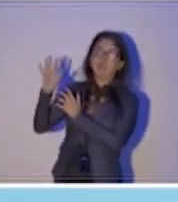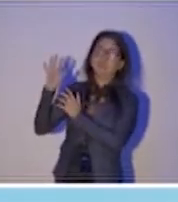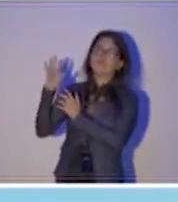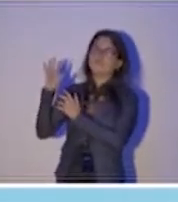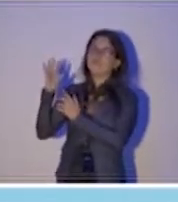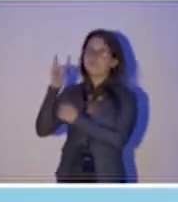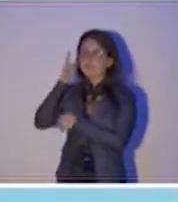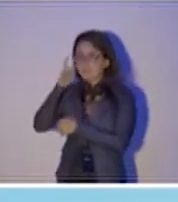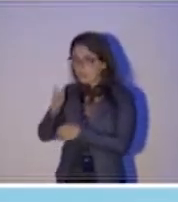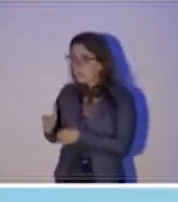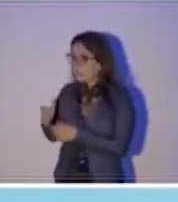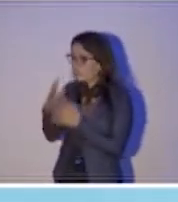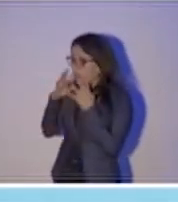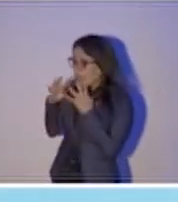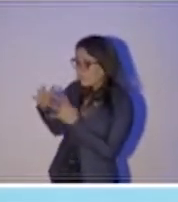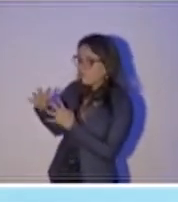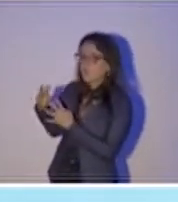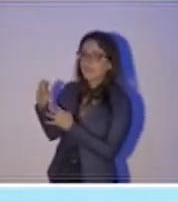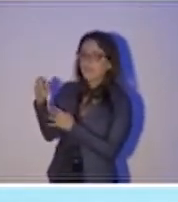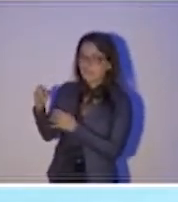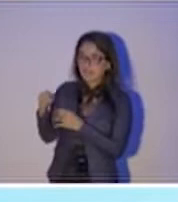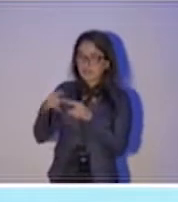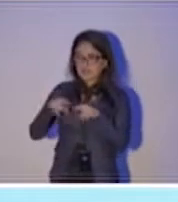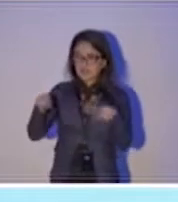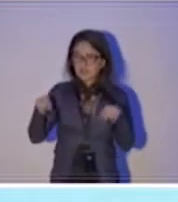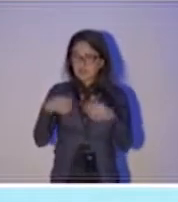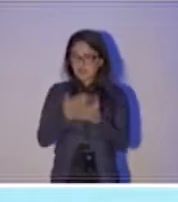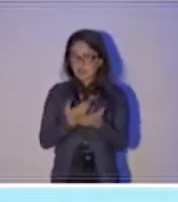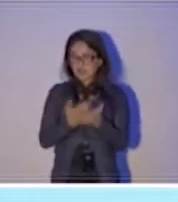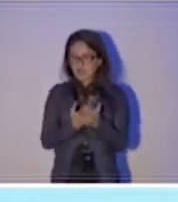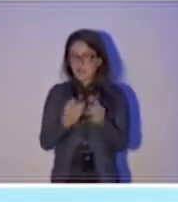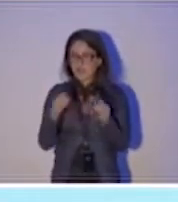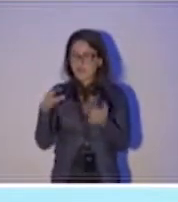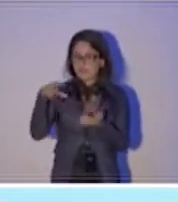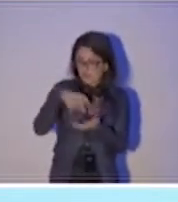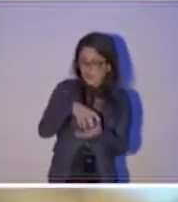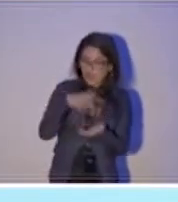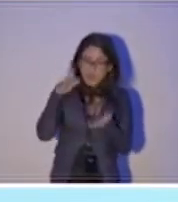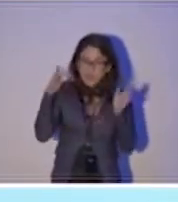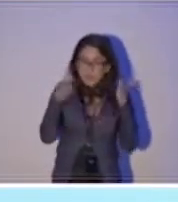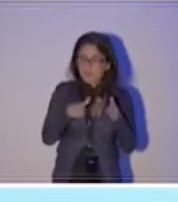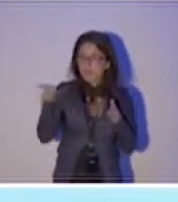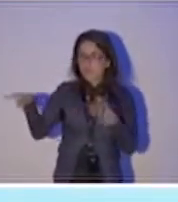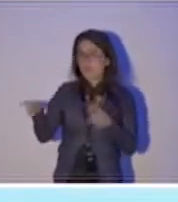sala de aula é o centro, vocês são a razão. Sejam bem-vindos.